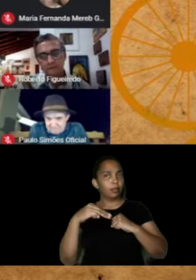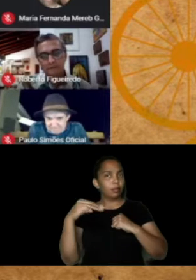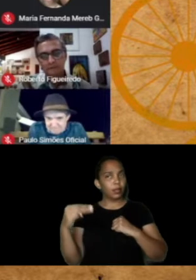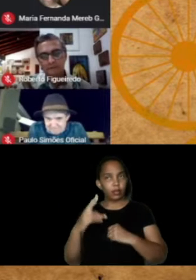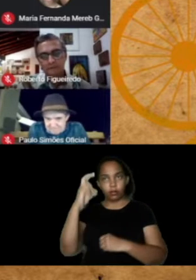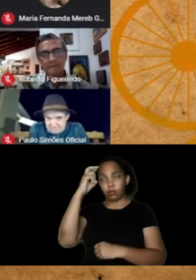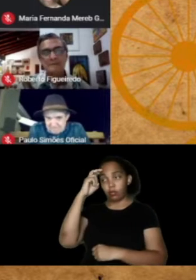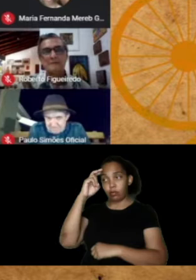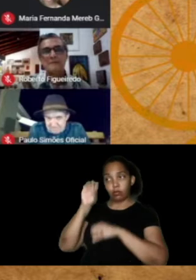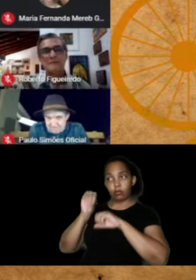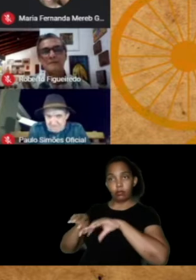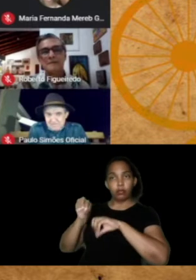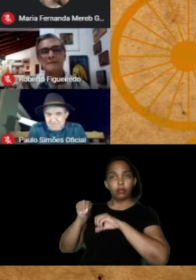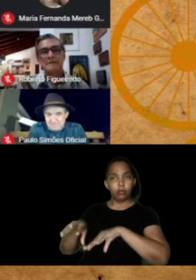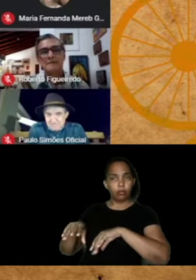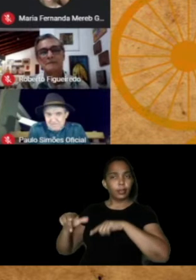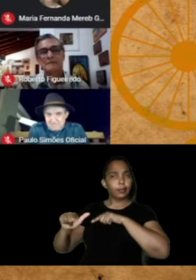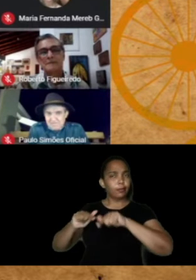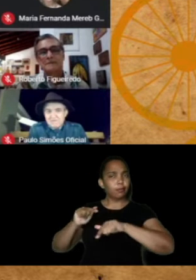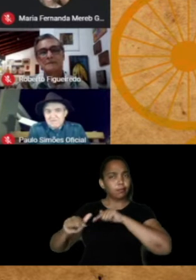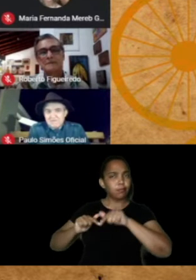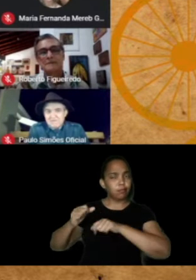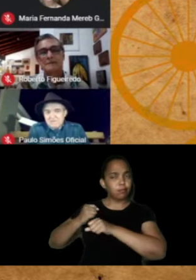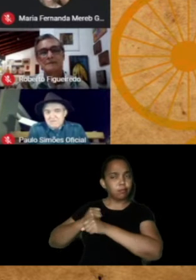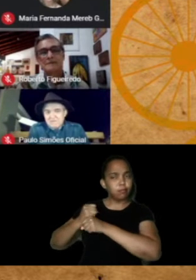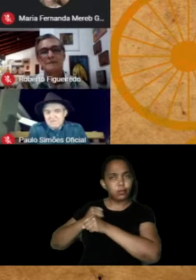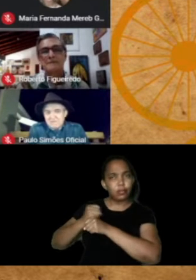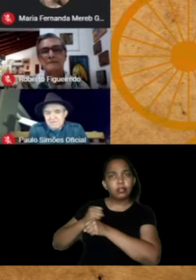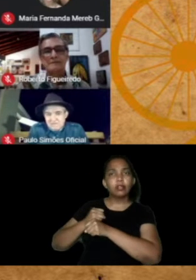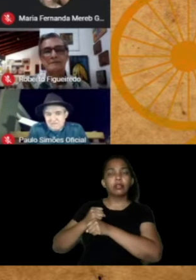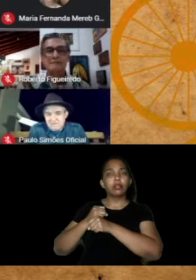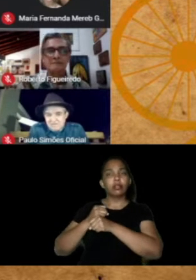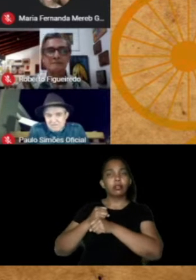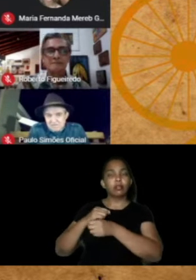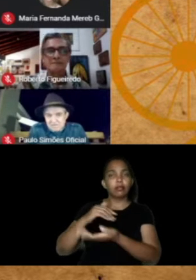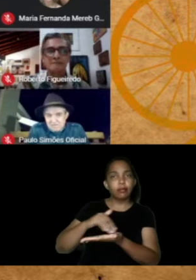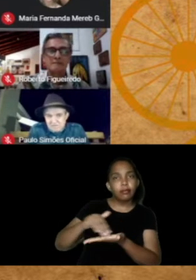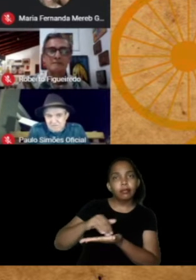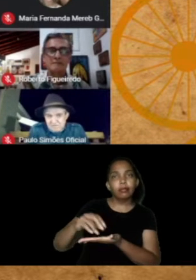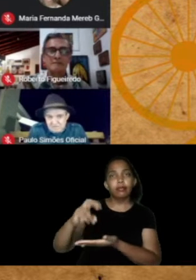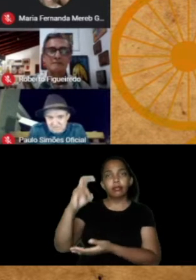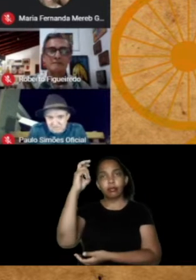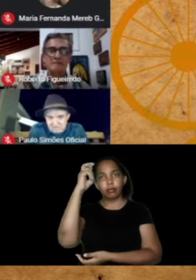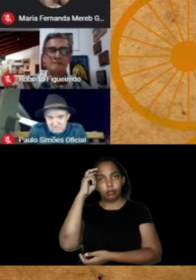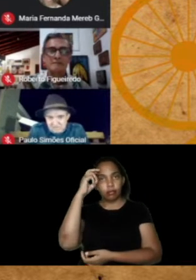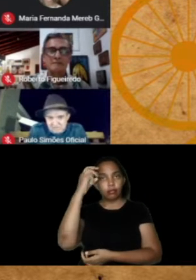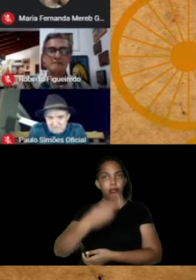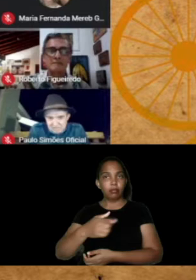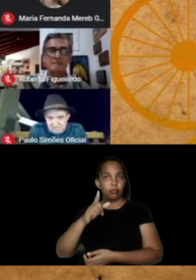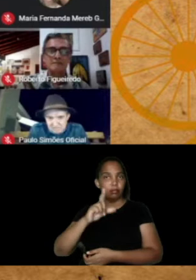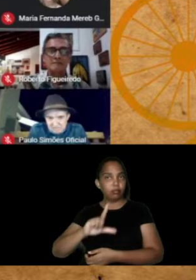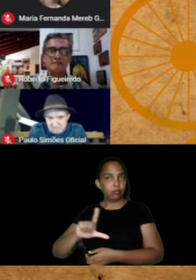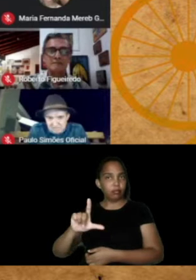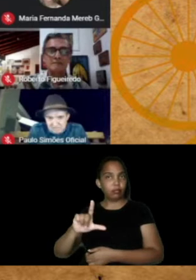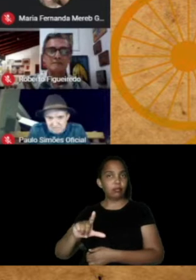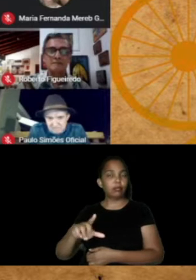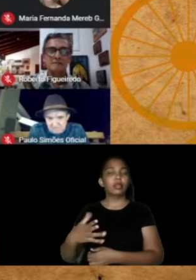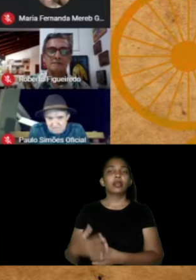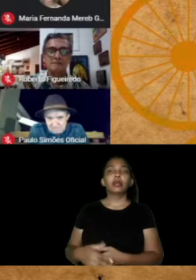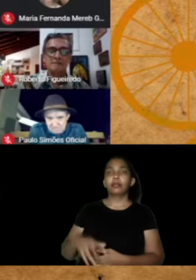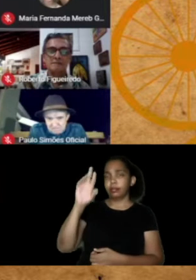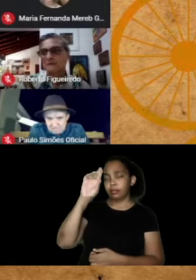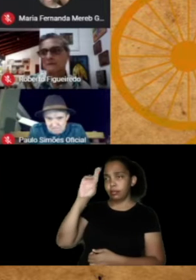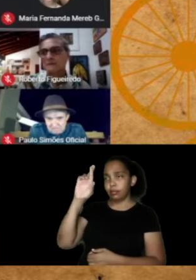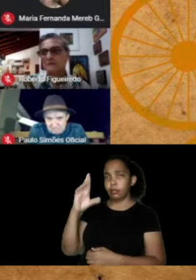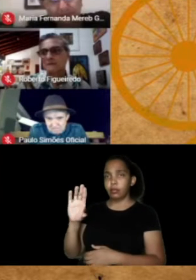Trabalhou por anos na Secretaria de Educação e Cultura de Três Lagoas, atualmente é presidente do Conselho Municipal